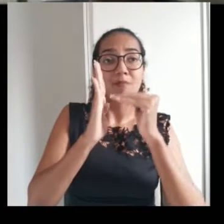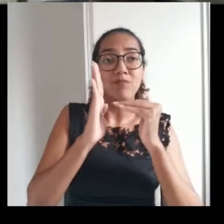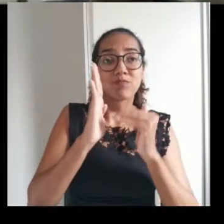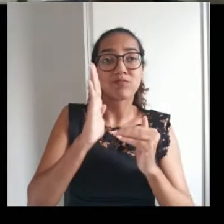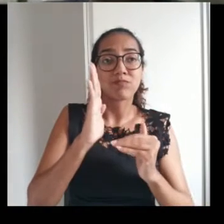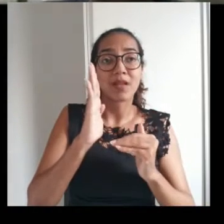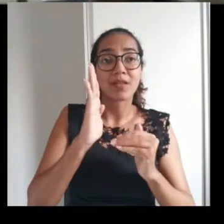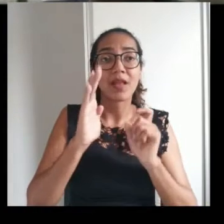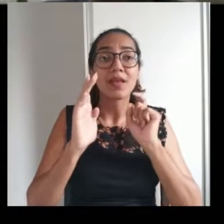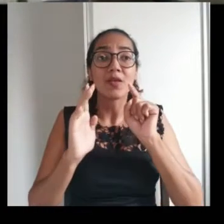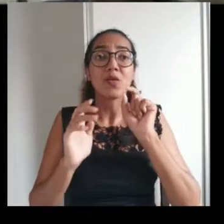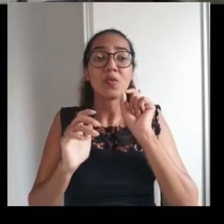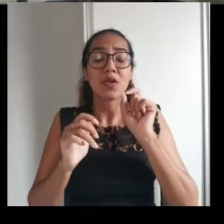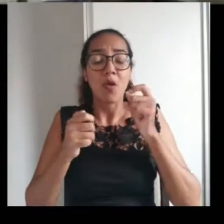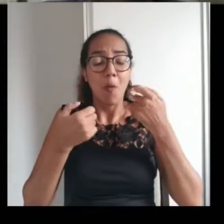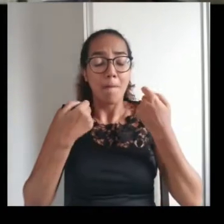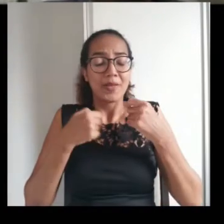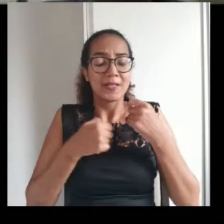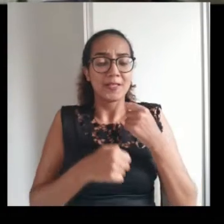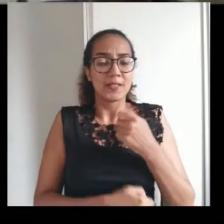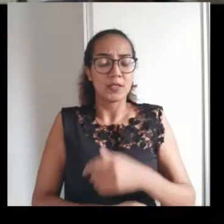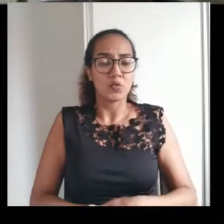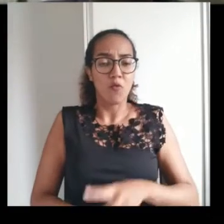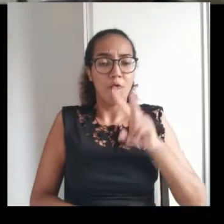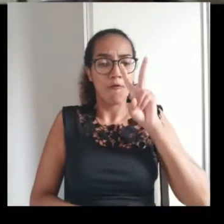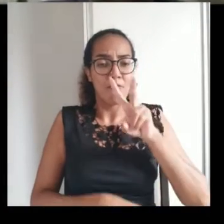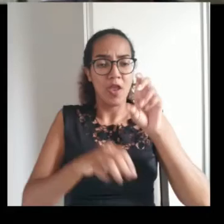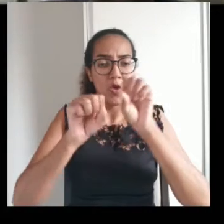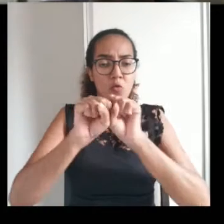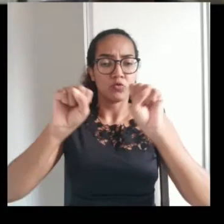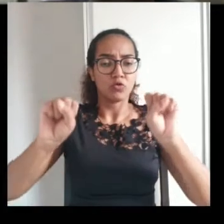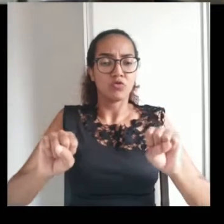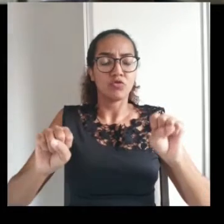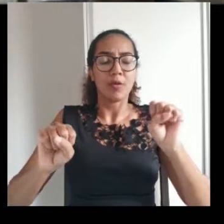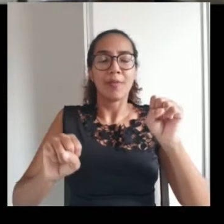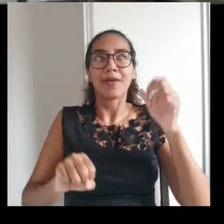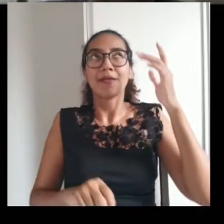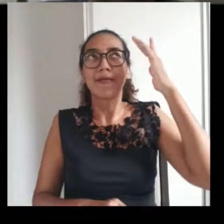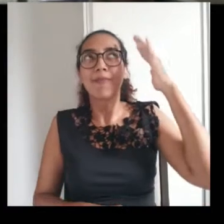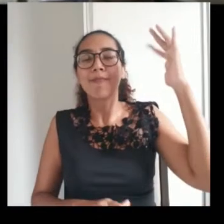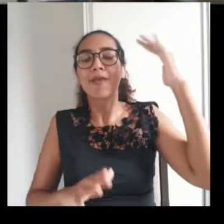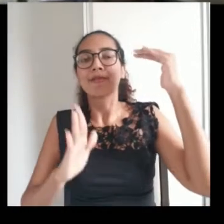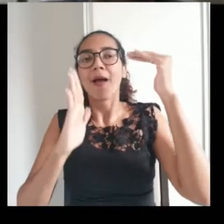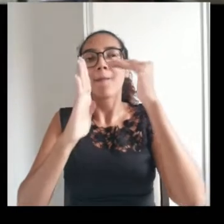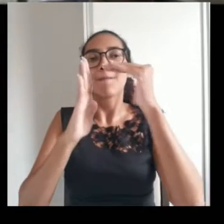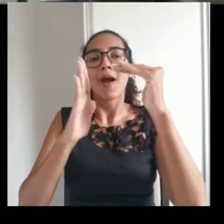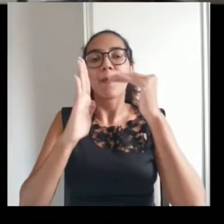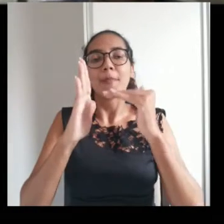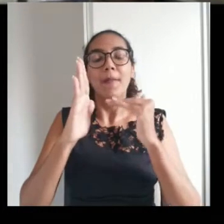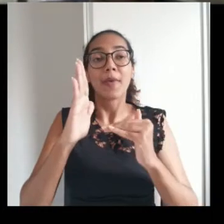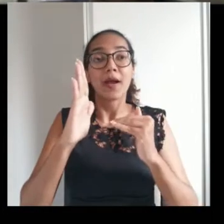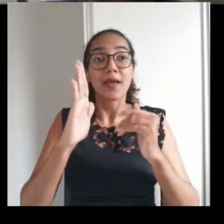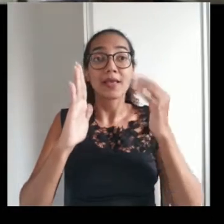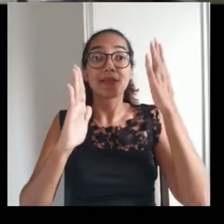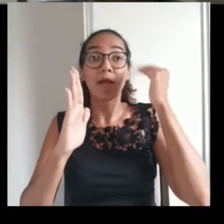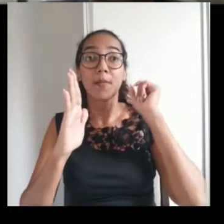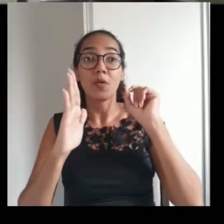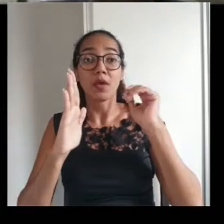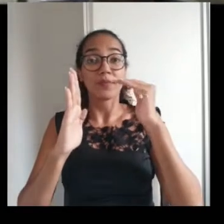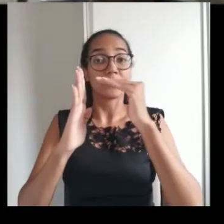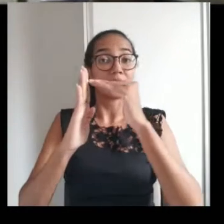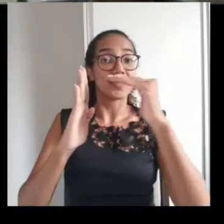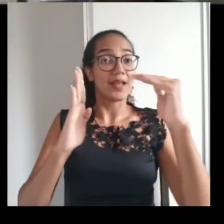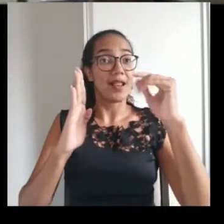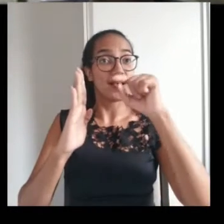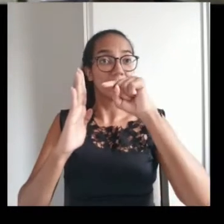conjunto de camadas, onde as classes que fazem parte da camada superior podem usar as classes que fazem parte